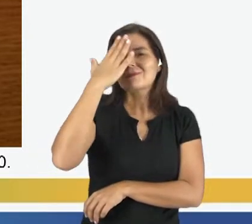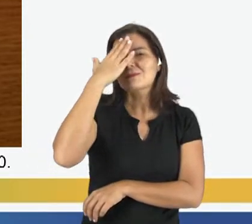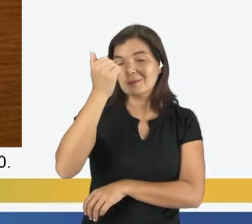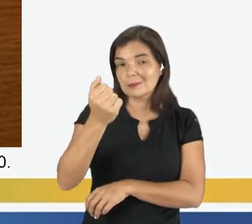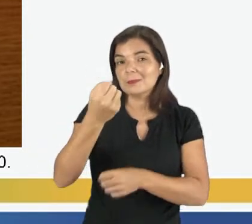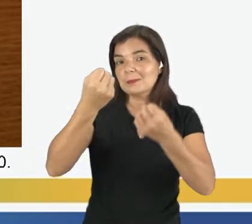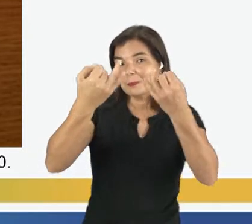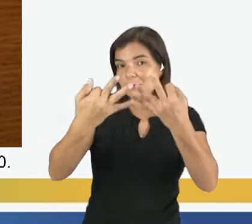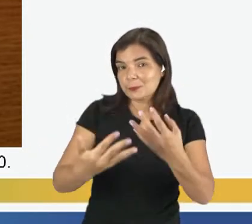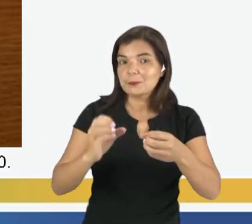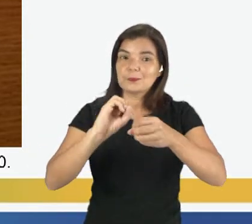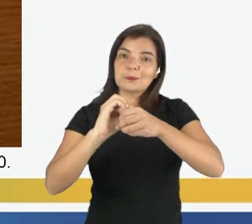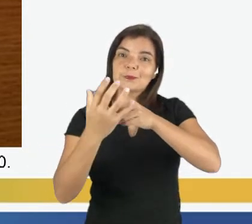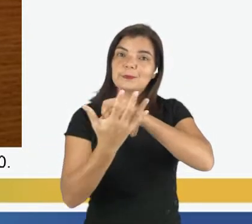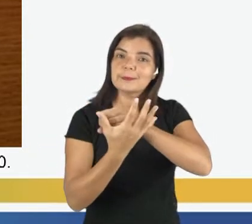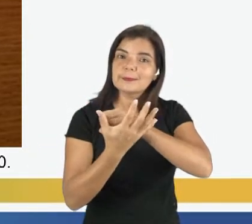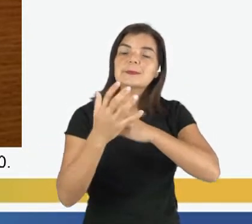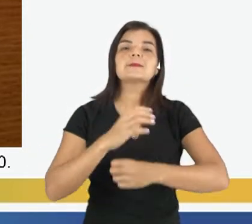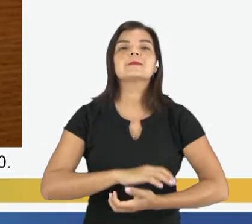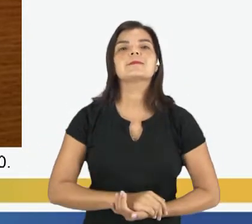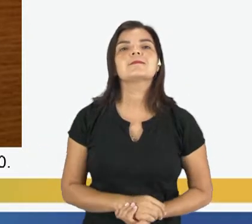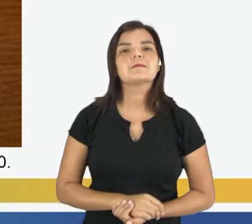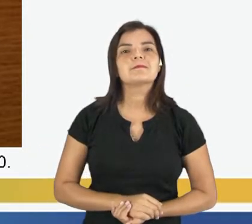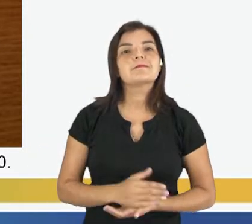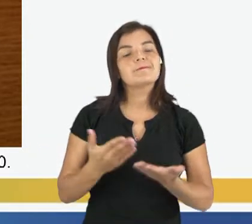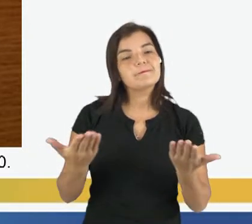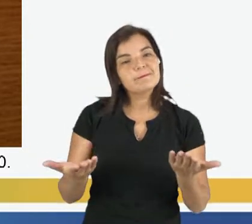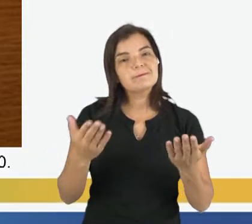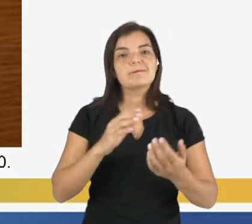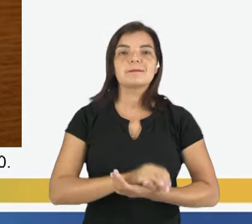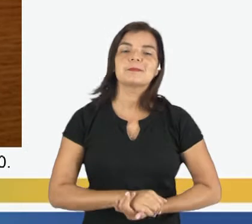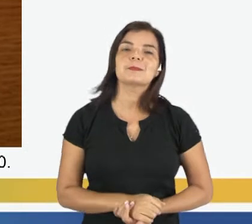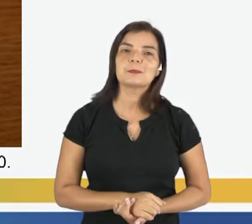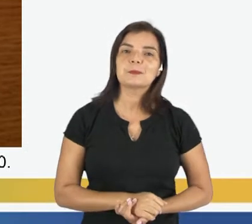estamos falando do coronavírus. E ficamos